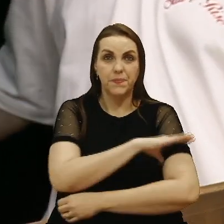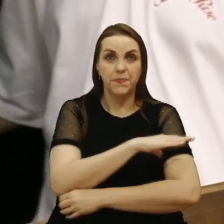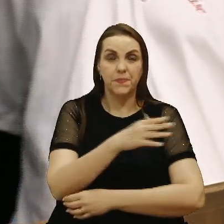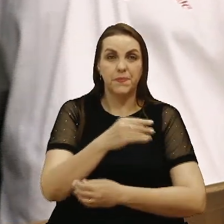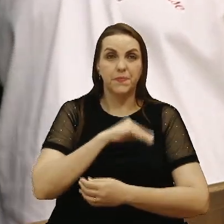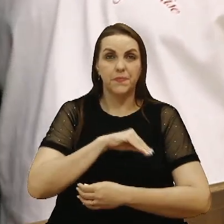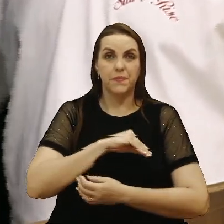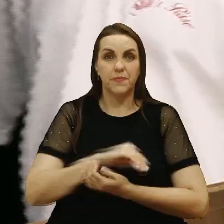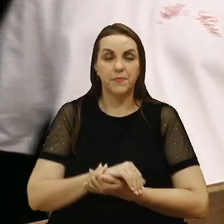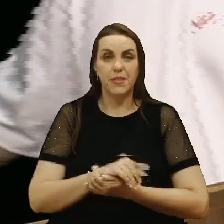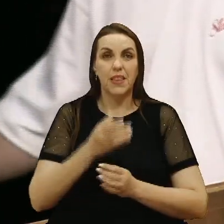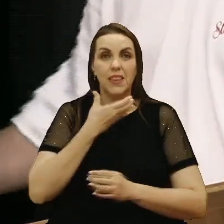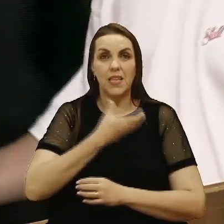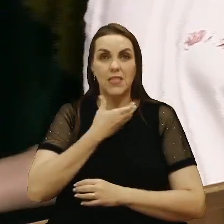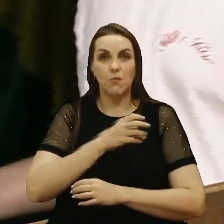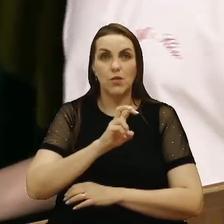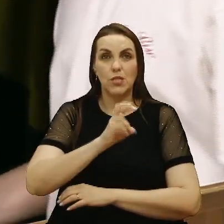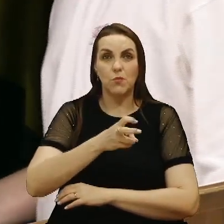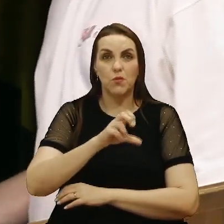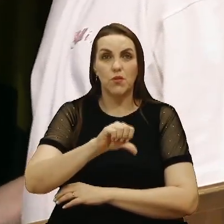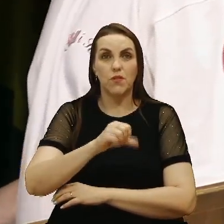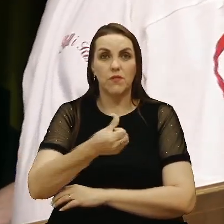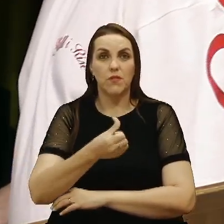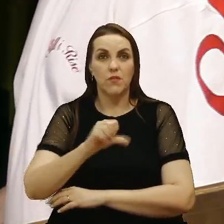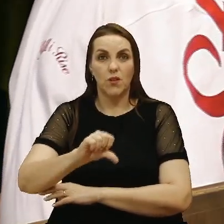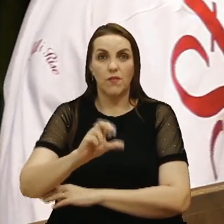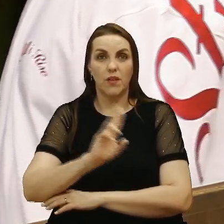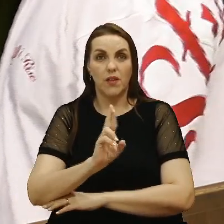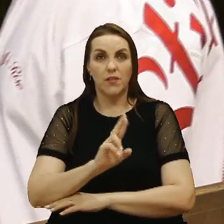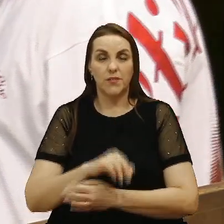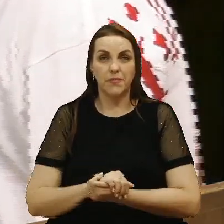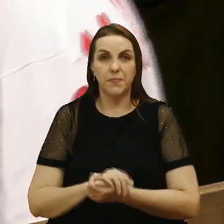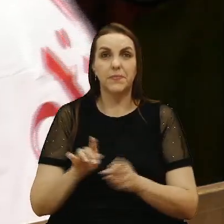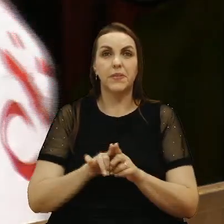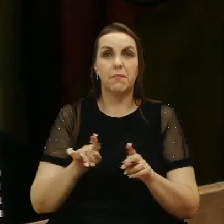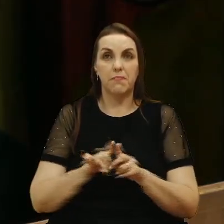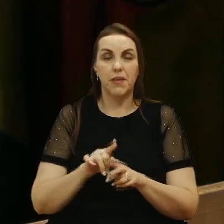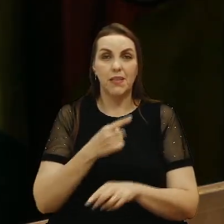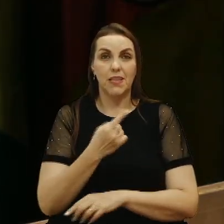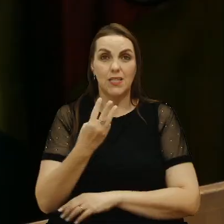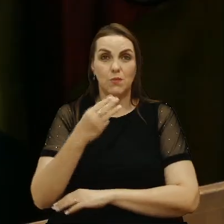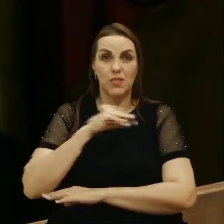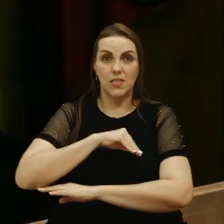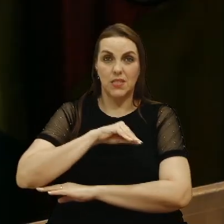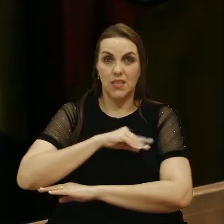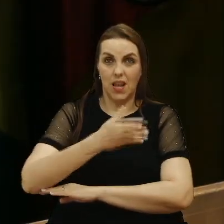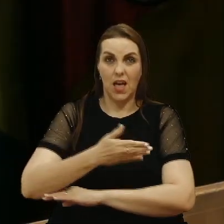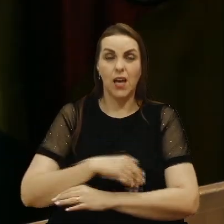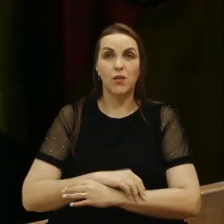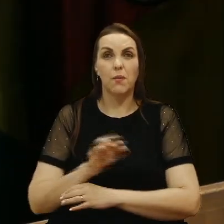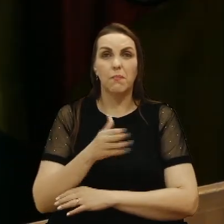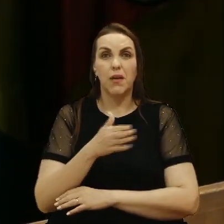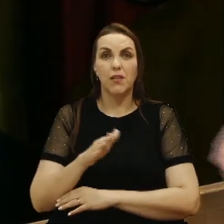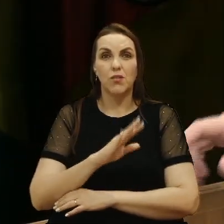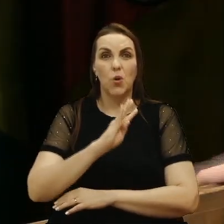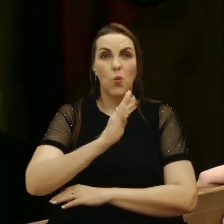no mês de dezembro R$ 5.969, que recebeu ainda de 13º, de média,